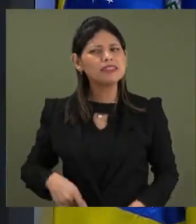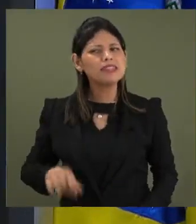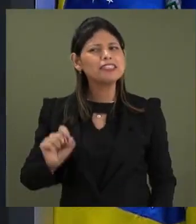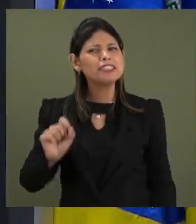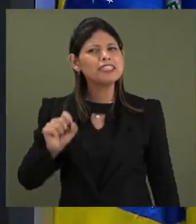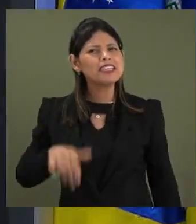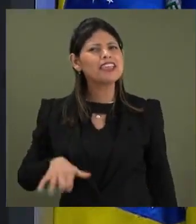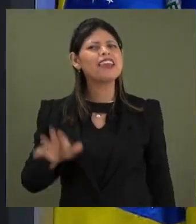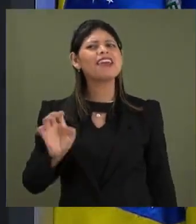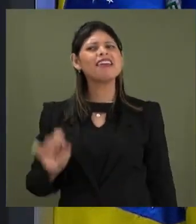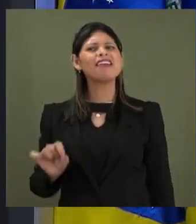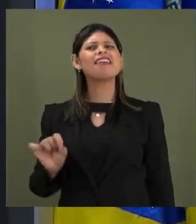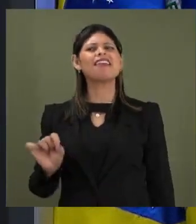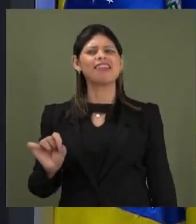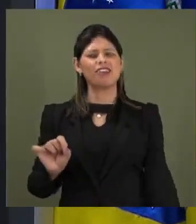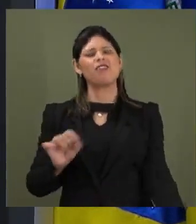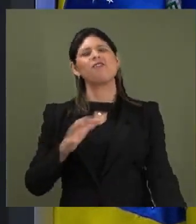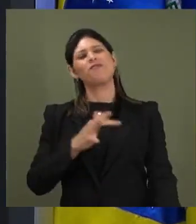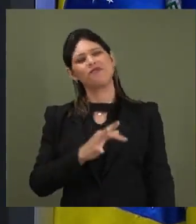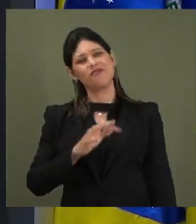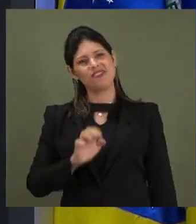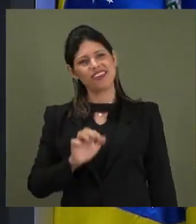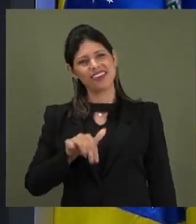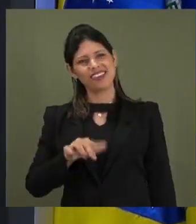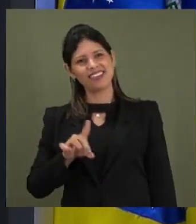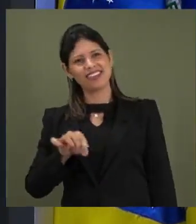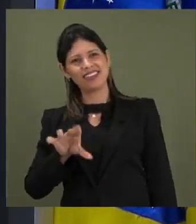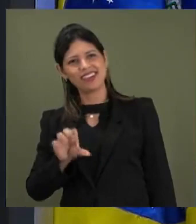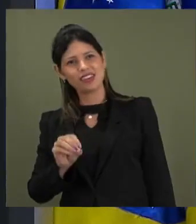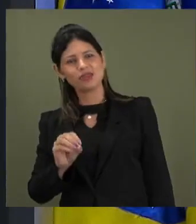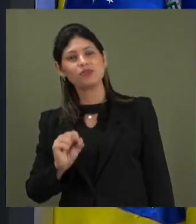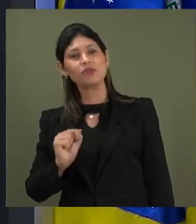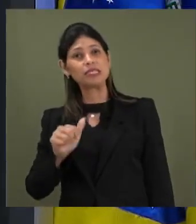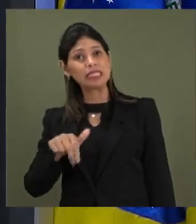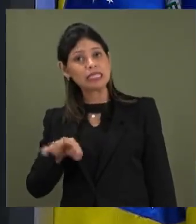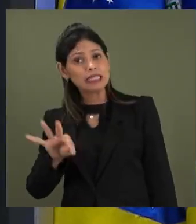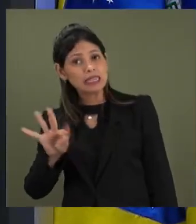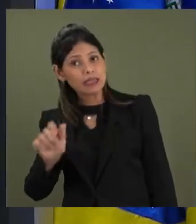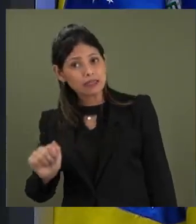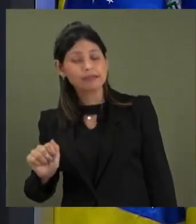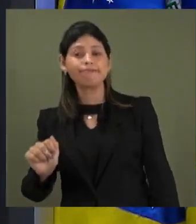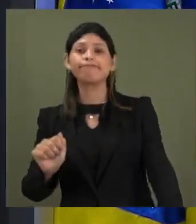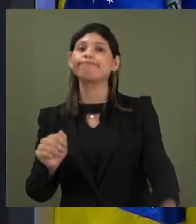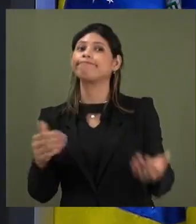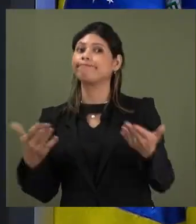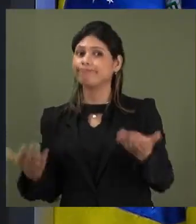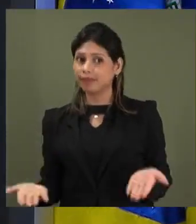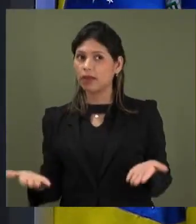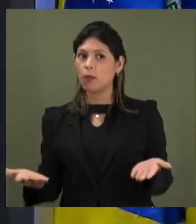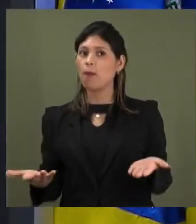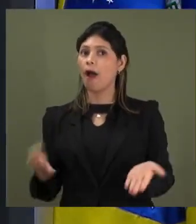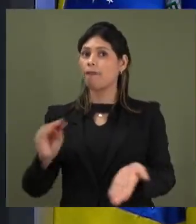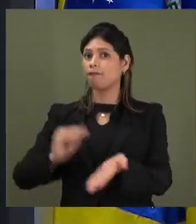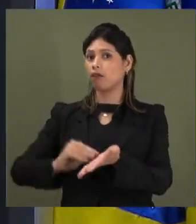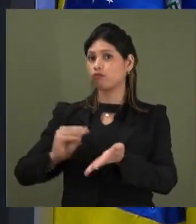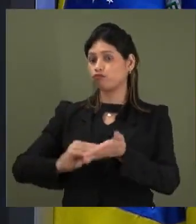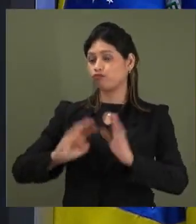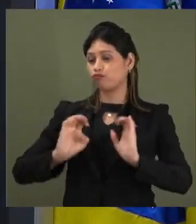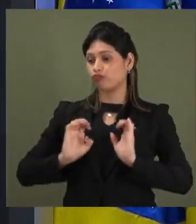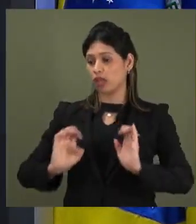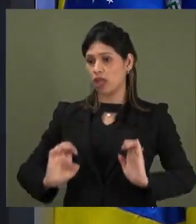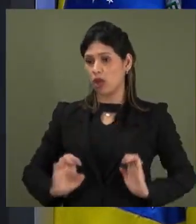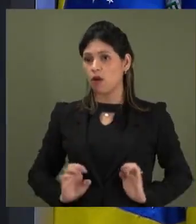Fernando Santana ou seja não é só antiético como Imoral o certo é